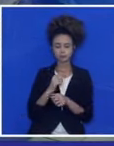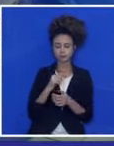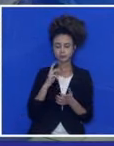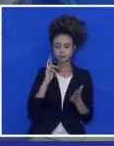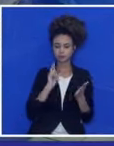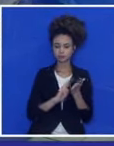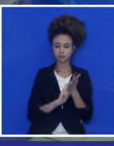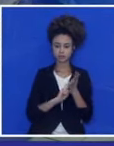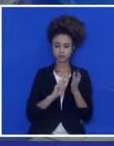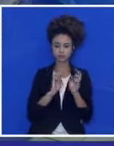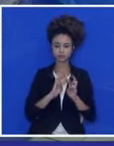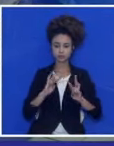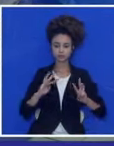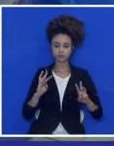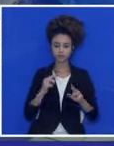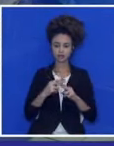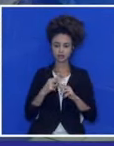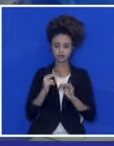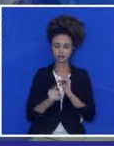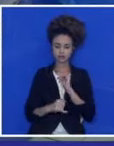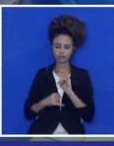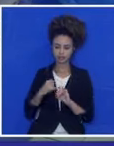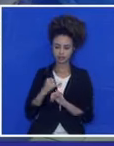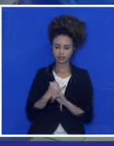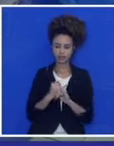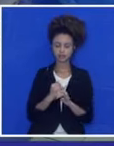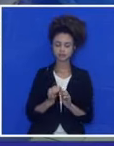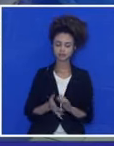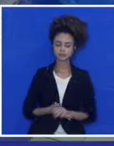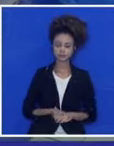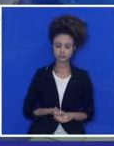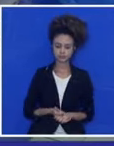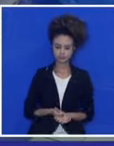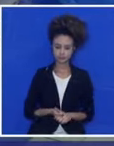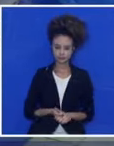página da Caixa na internet, loterias.caixa.gov.br.